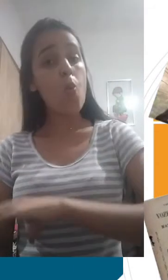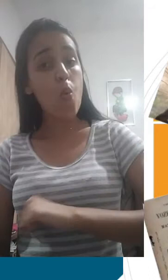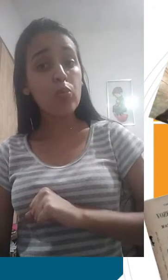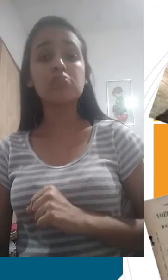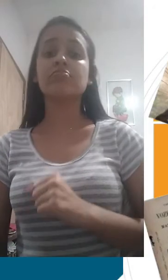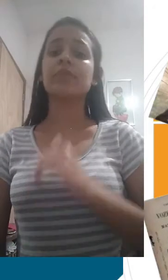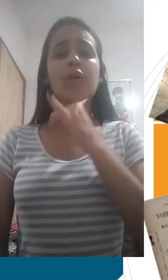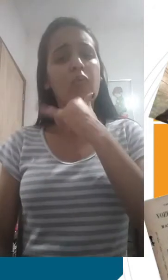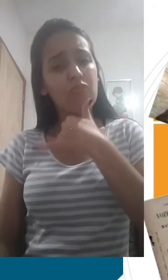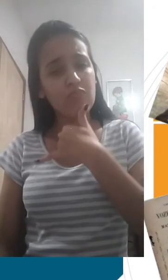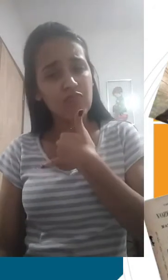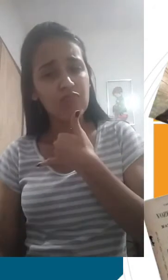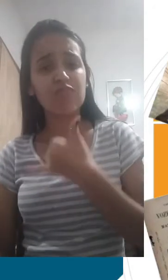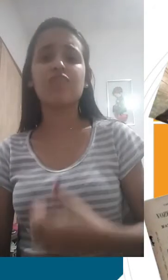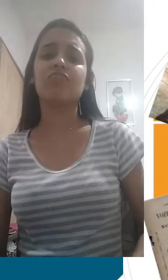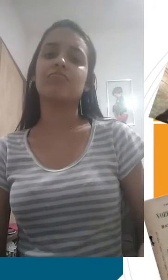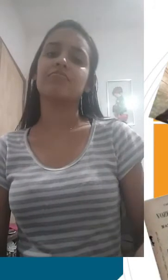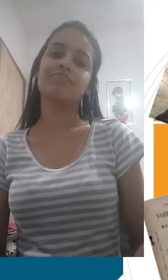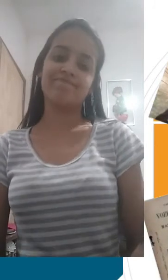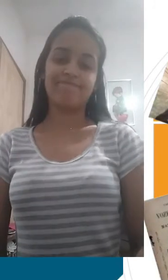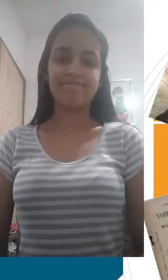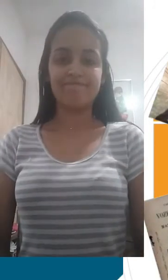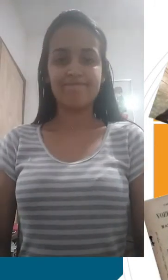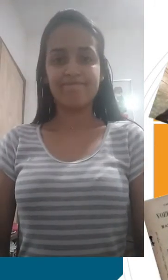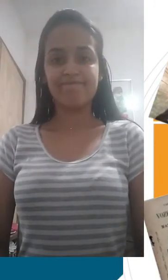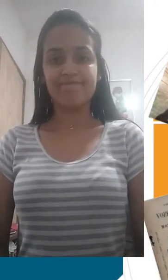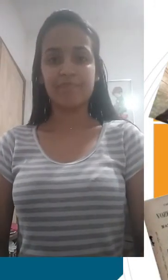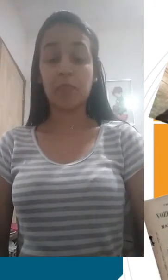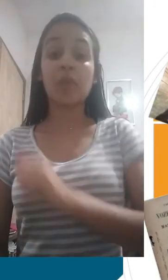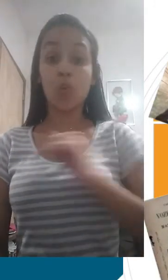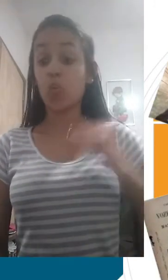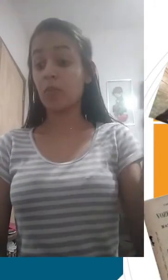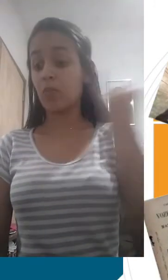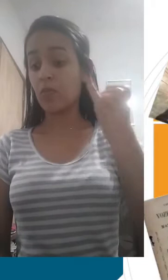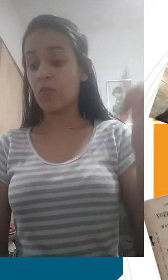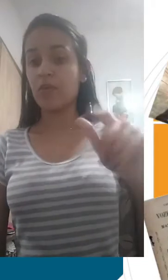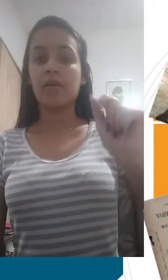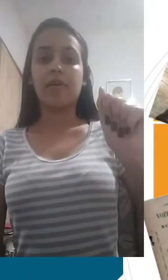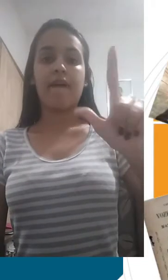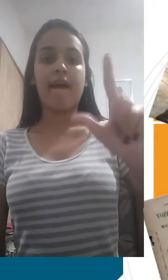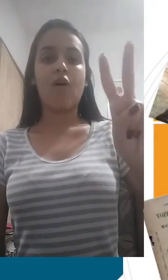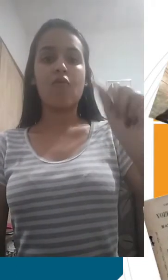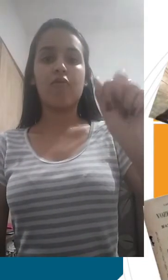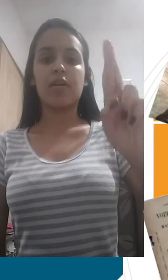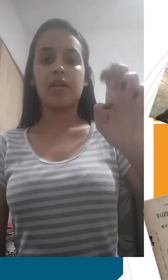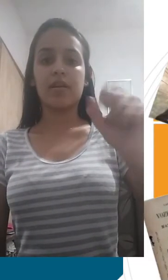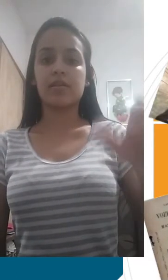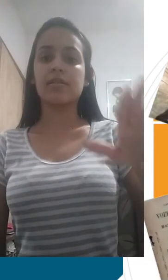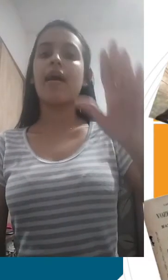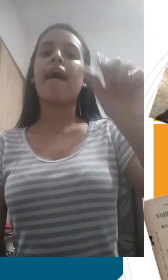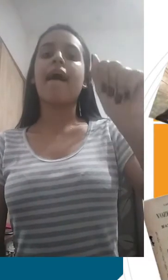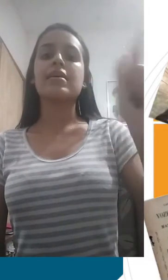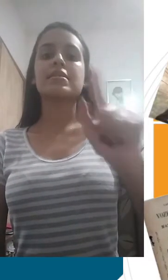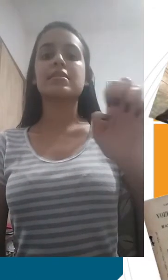amor e a tristeza está muito presente. Principais autores: Álvares de Azevedo, Casimiro